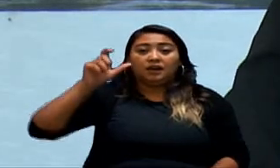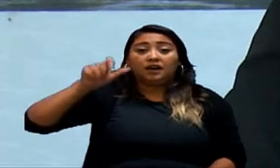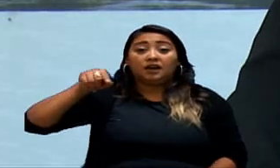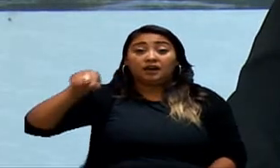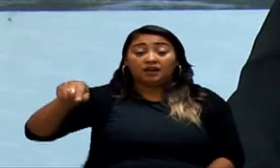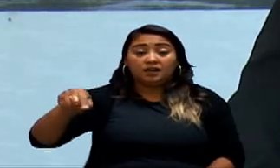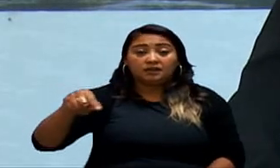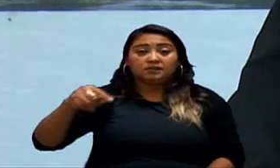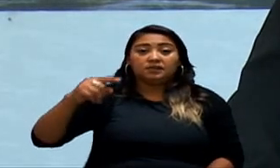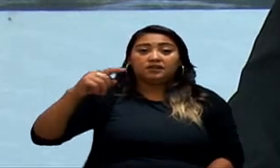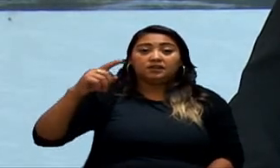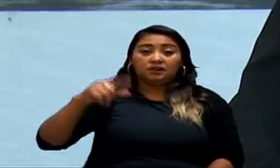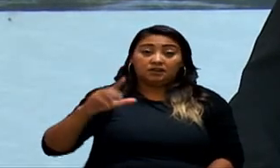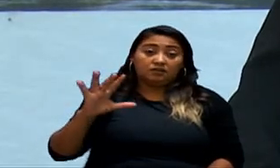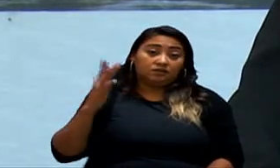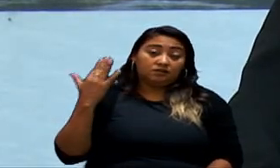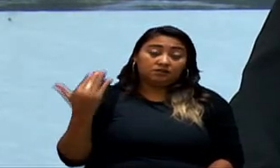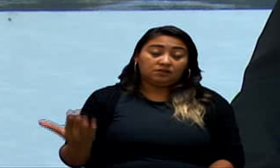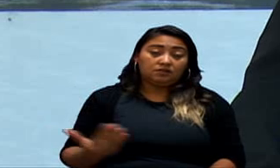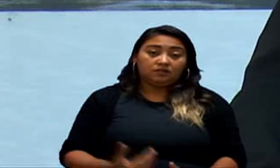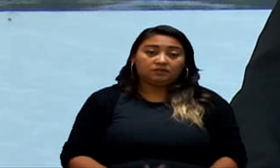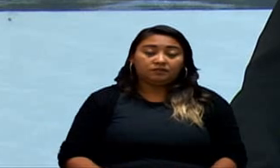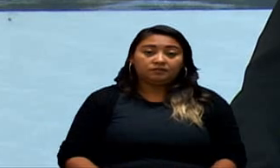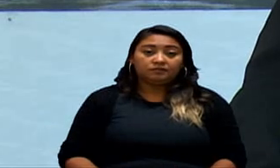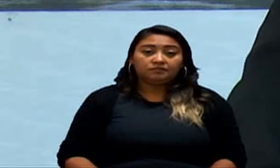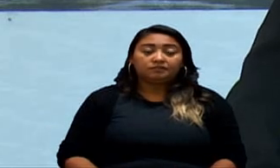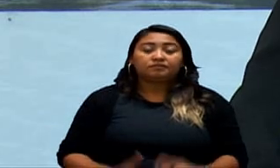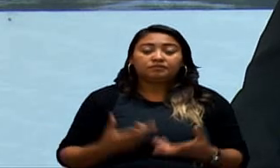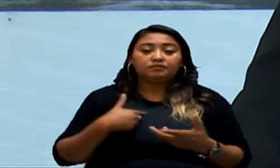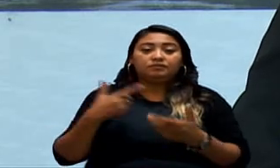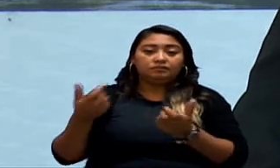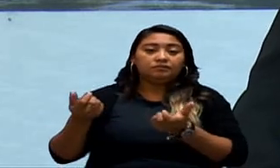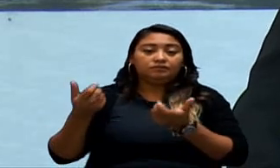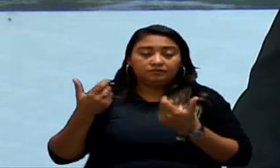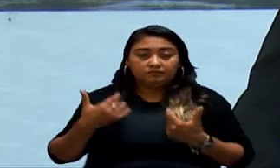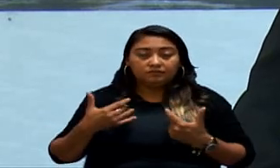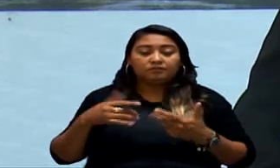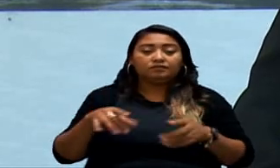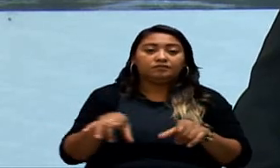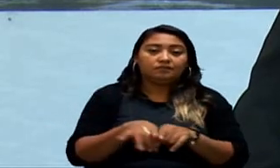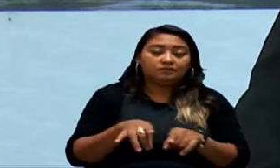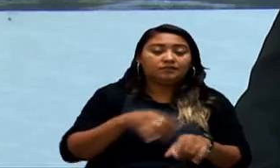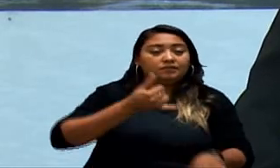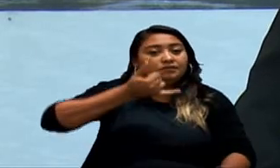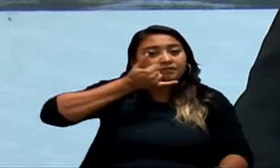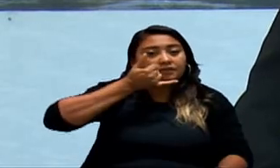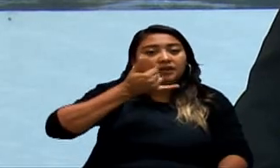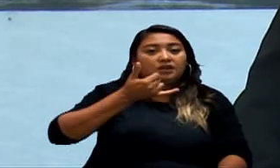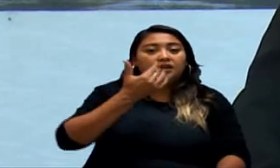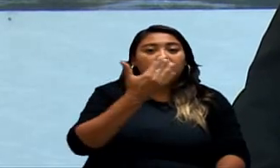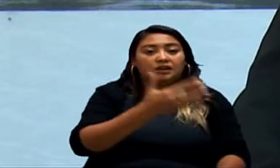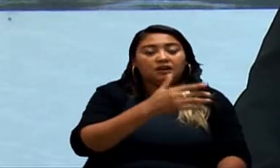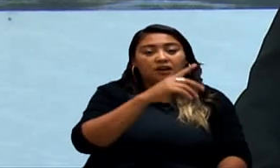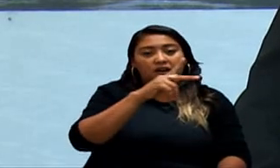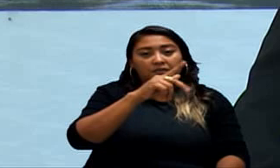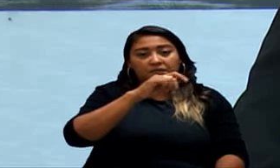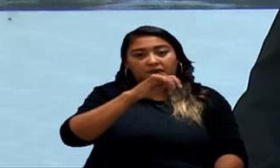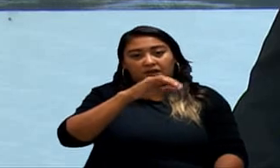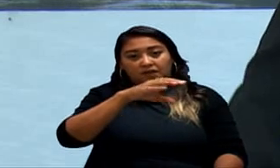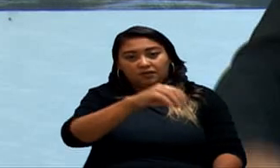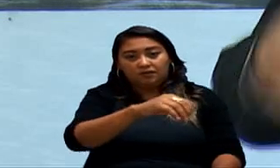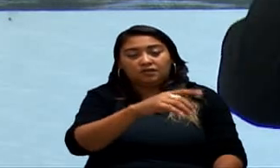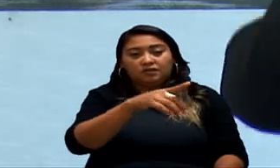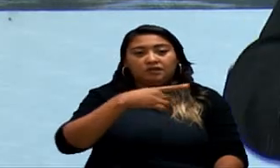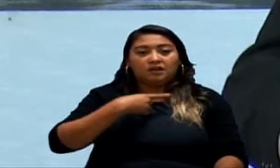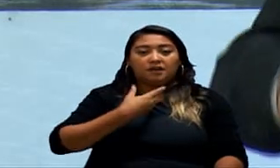caso dessa forma. E me passou. E até liguei para o Iabico, quando fiquei sabendo disso, liguei para o Iabico. O Iabico é um grande amigo